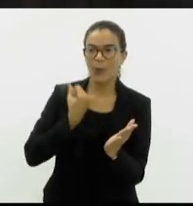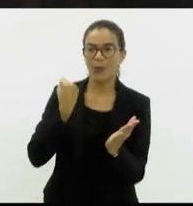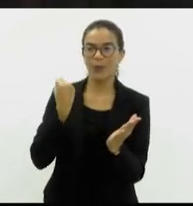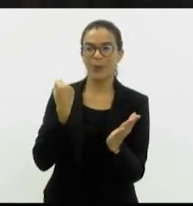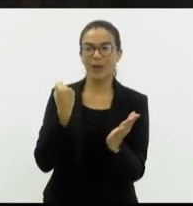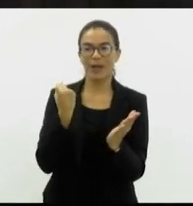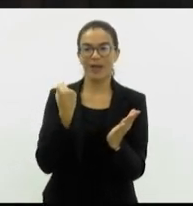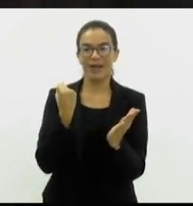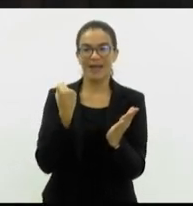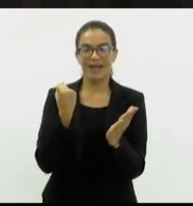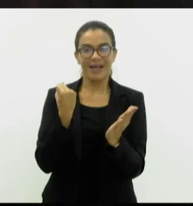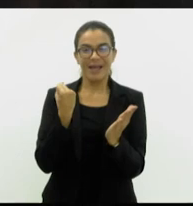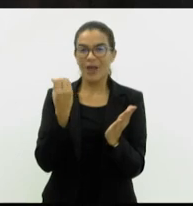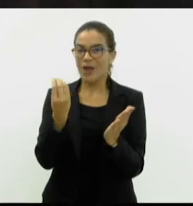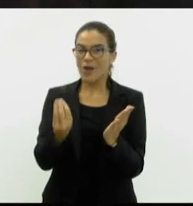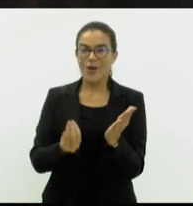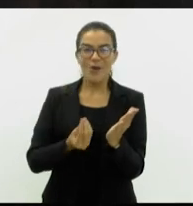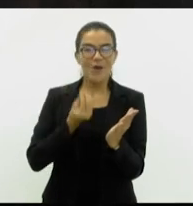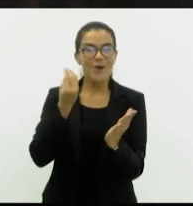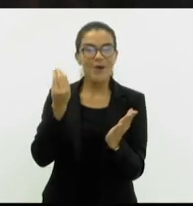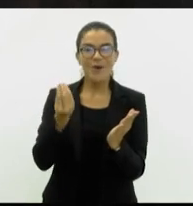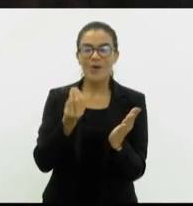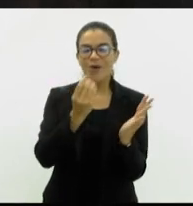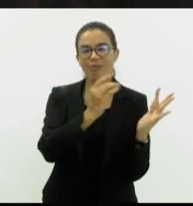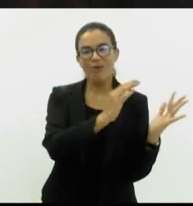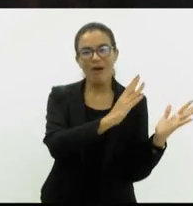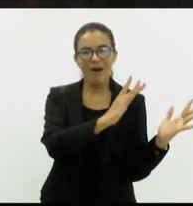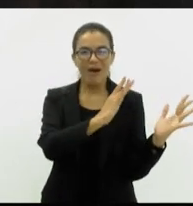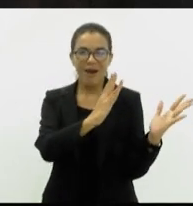Presidente como o tempo